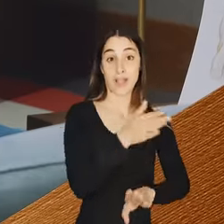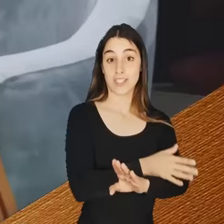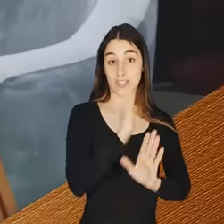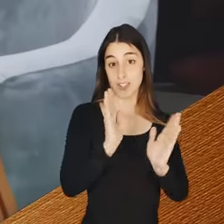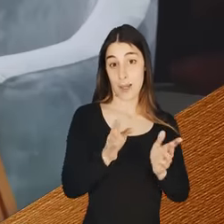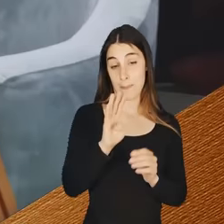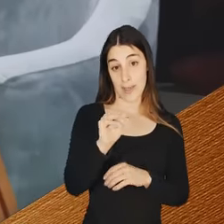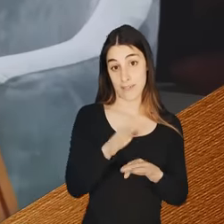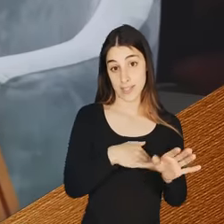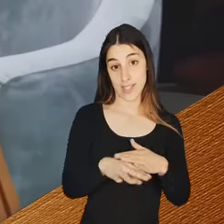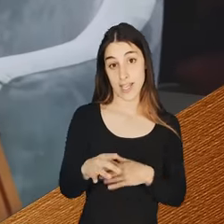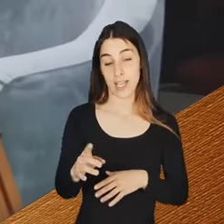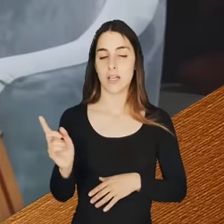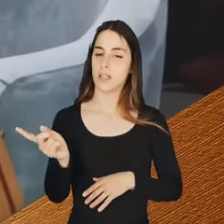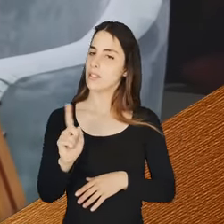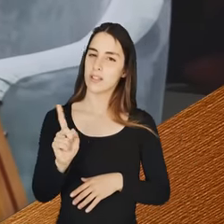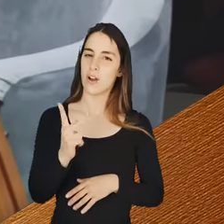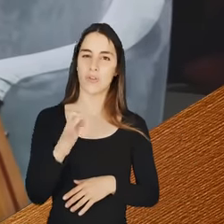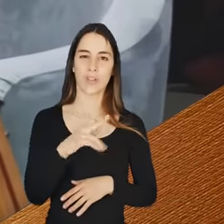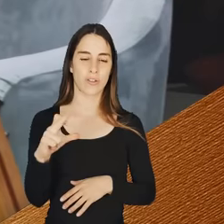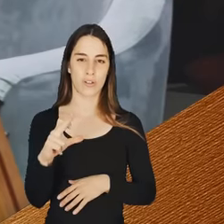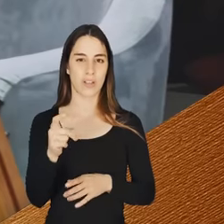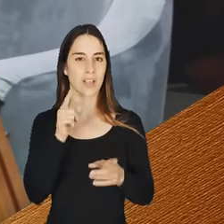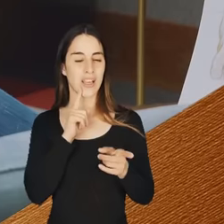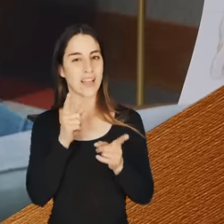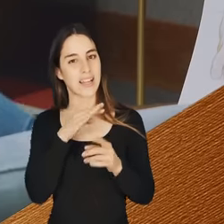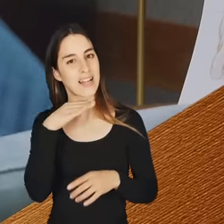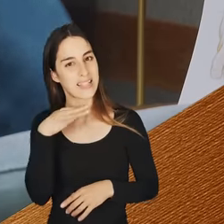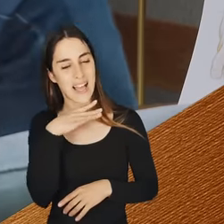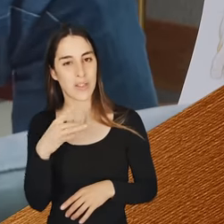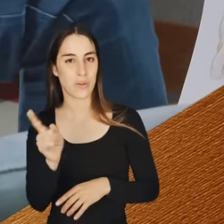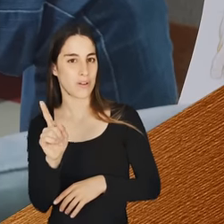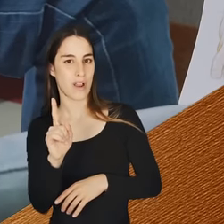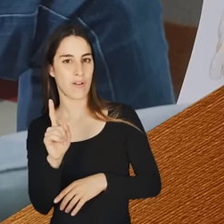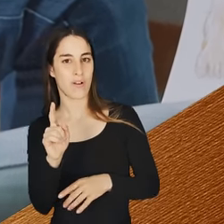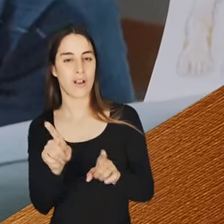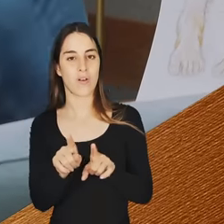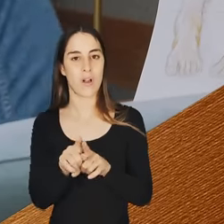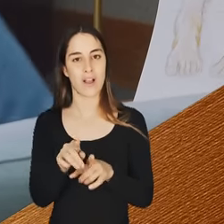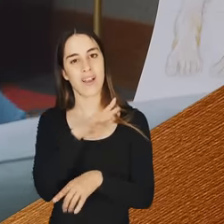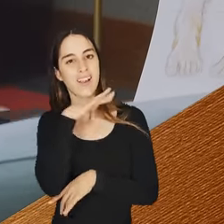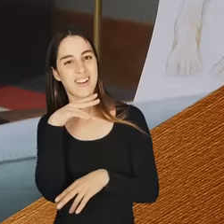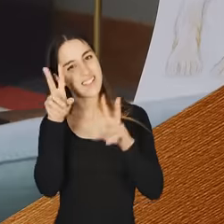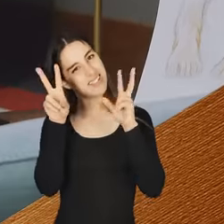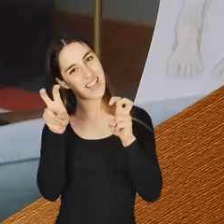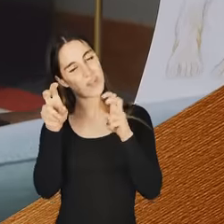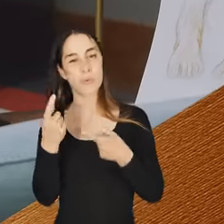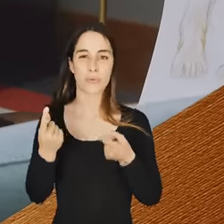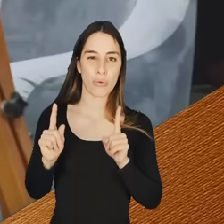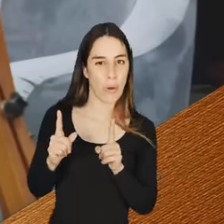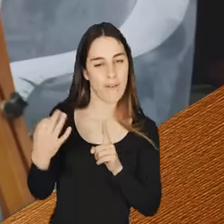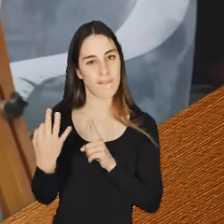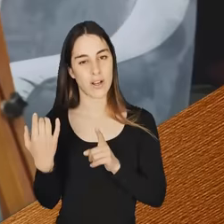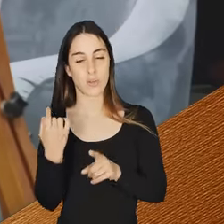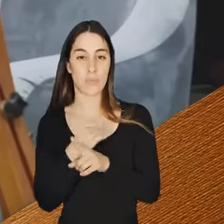não é? Não, Vítor. Coincidência engraçada. És tu que estás a achar que é uma coincidência engraçada eu ter perdido os meus